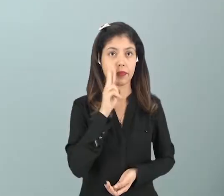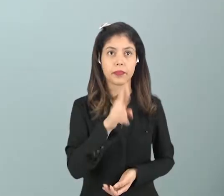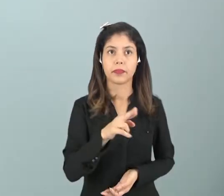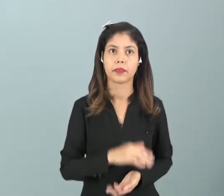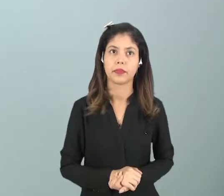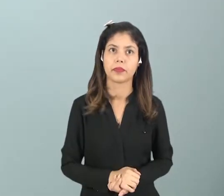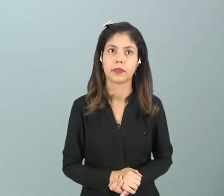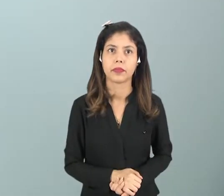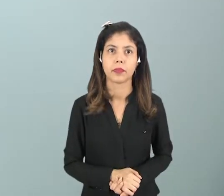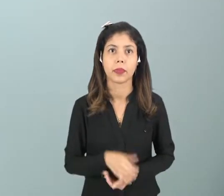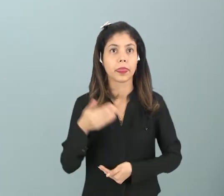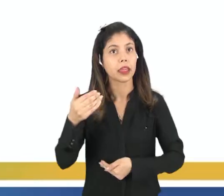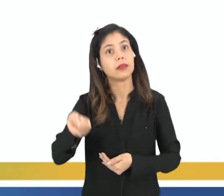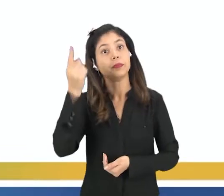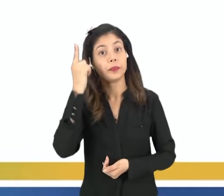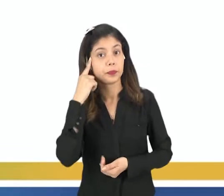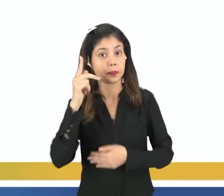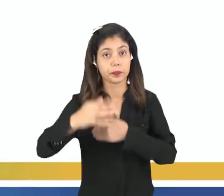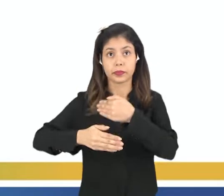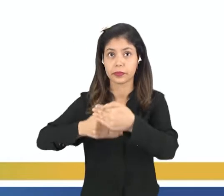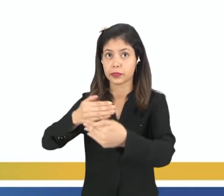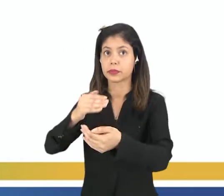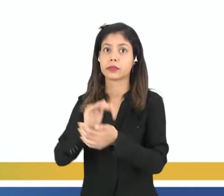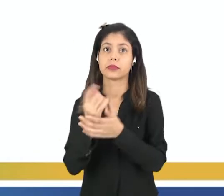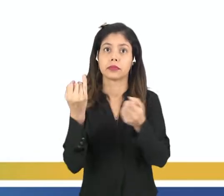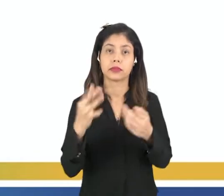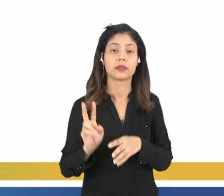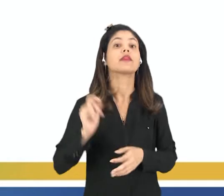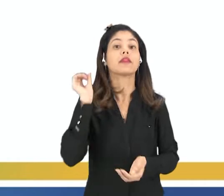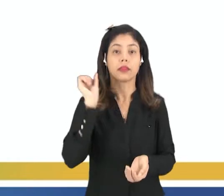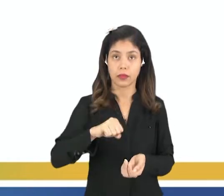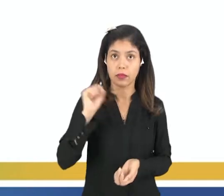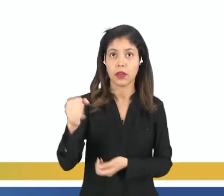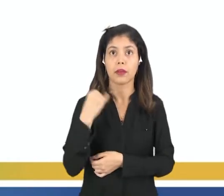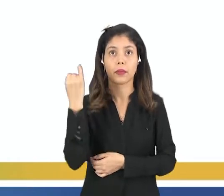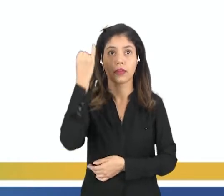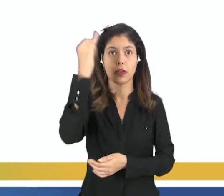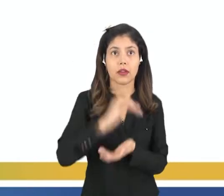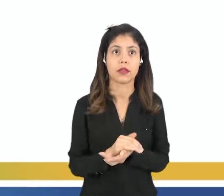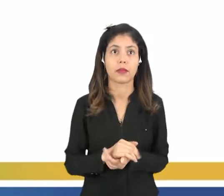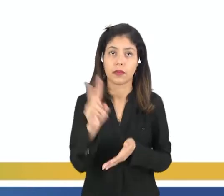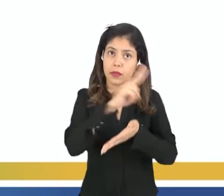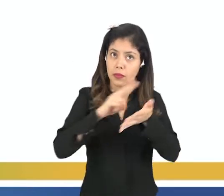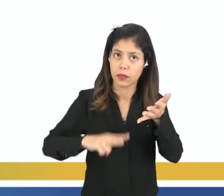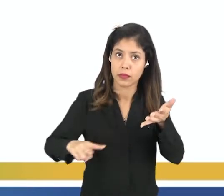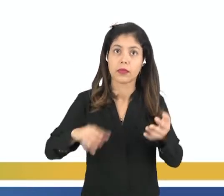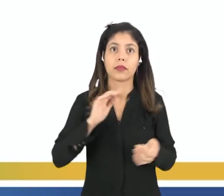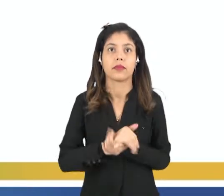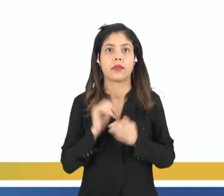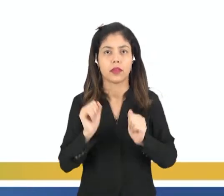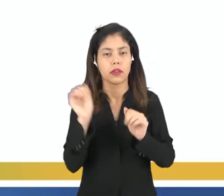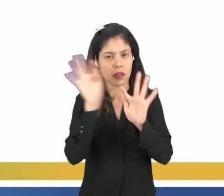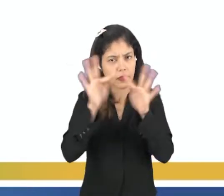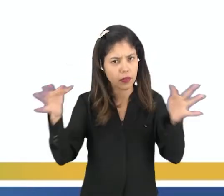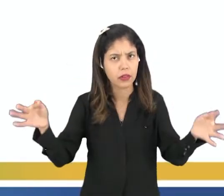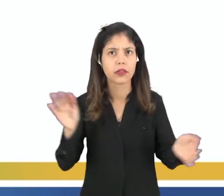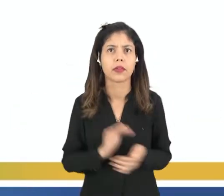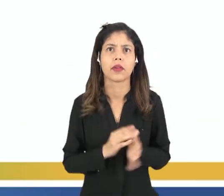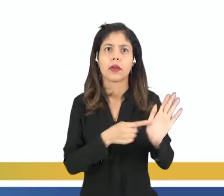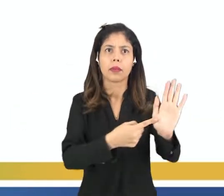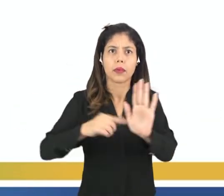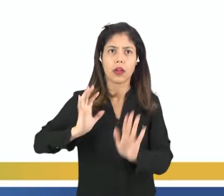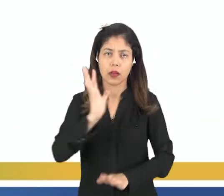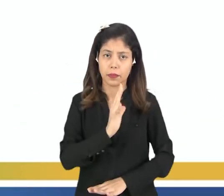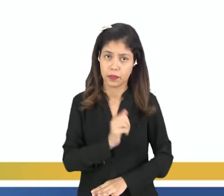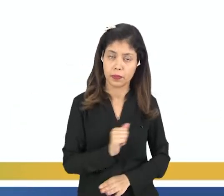resposta. Diz assim: esse posicionamento é válido e muito importante, pois uma leitura que podemos fazer da frase